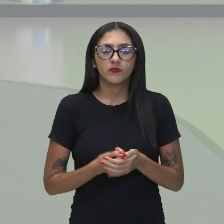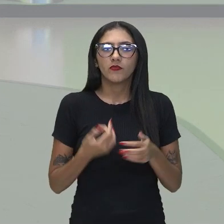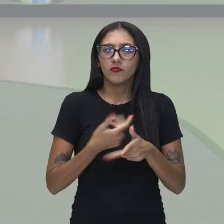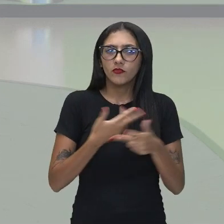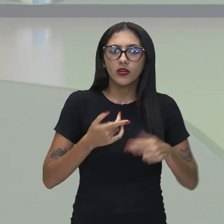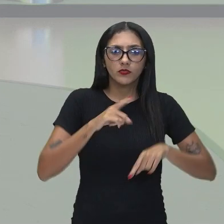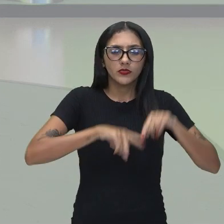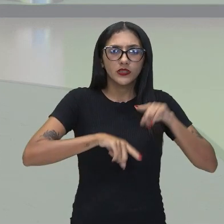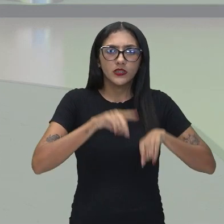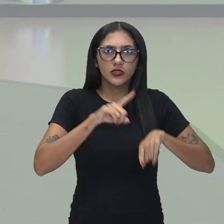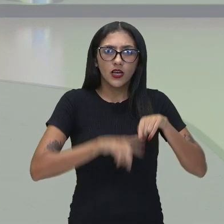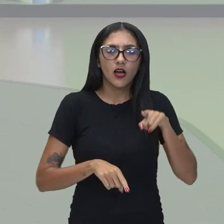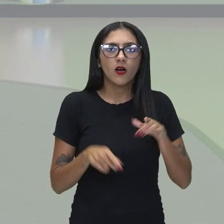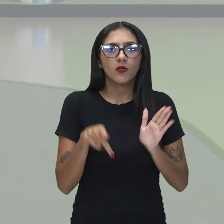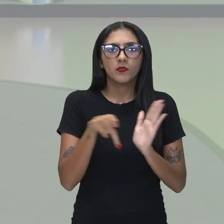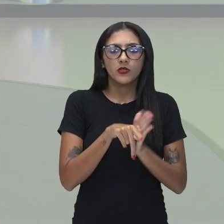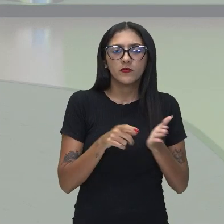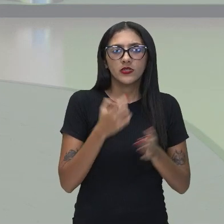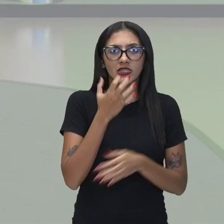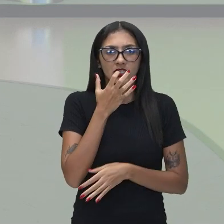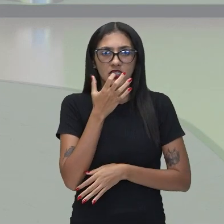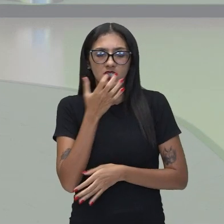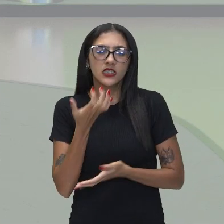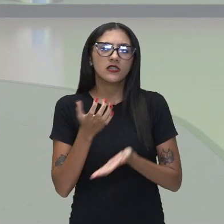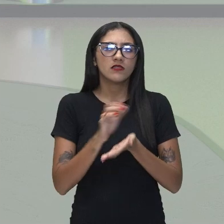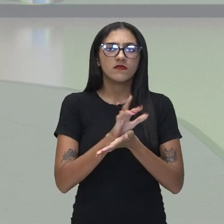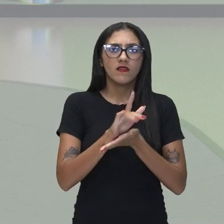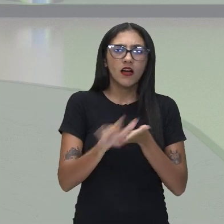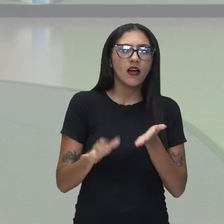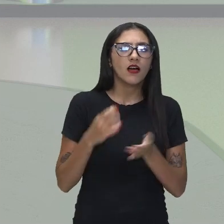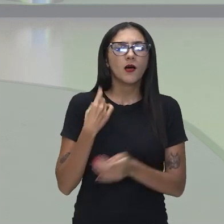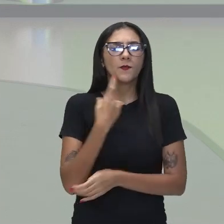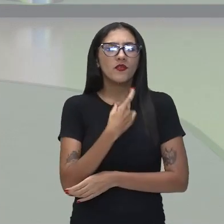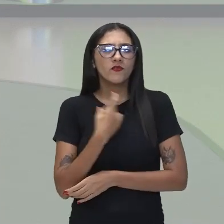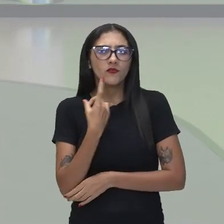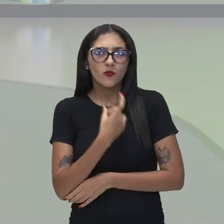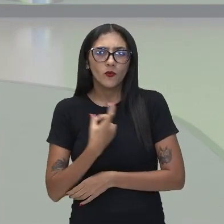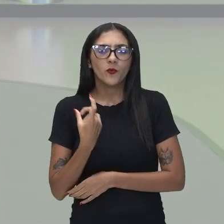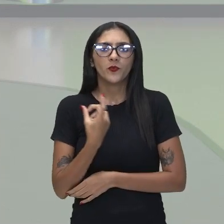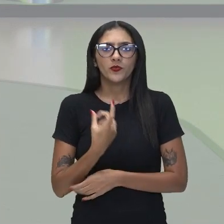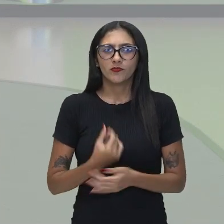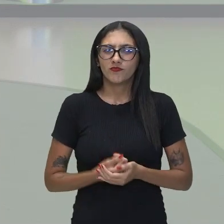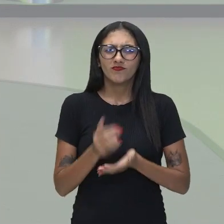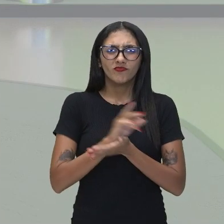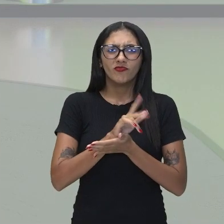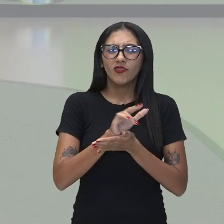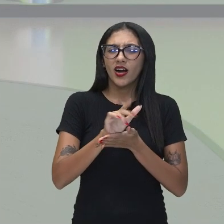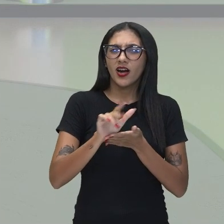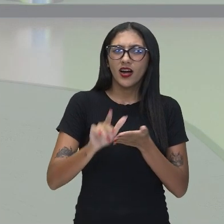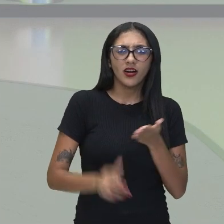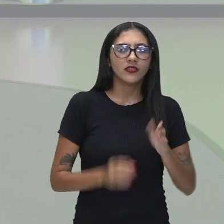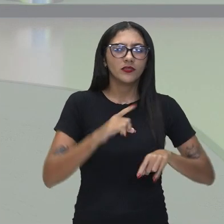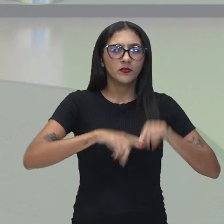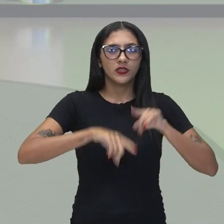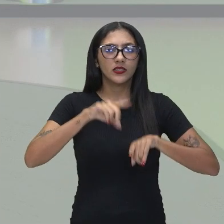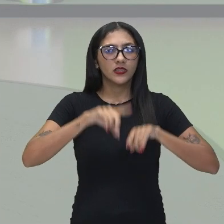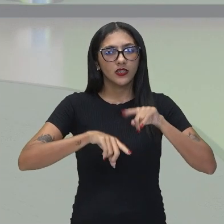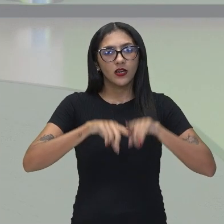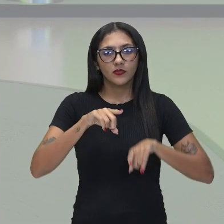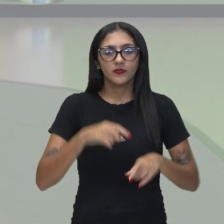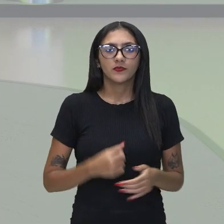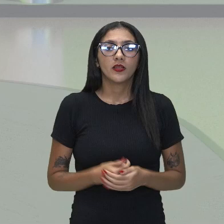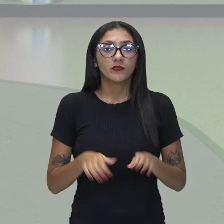de plásticos, de desinfetantes, de perfumes, uma infinidade de produtos, além